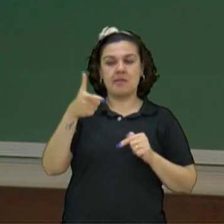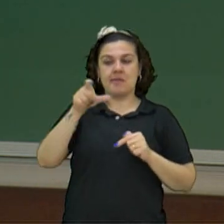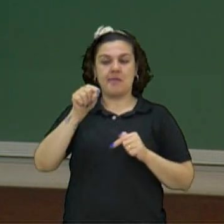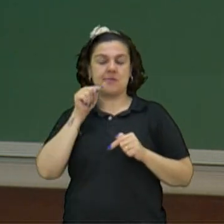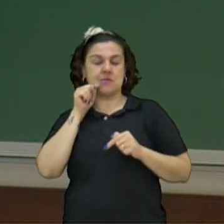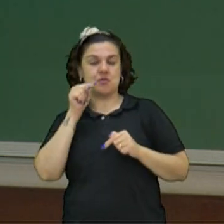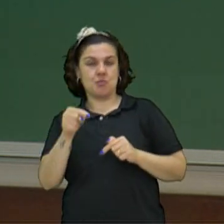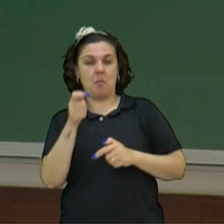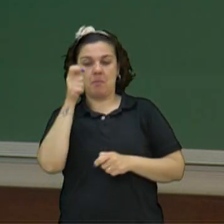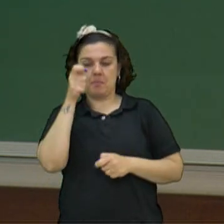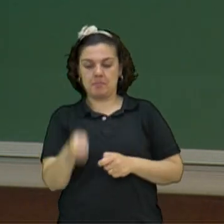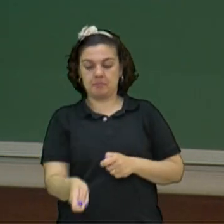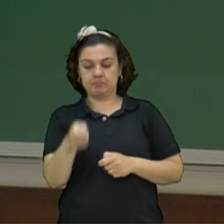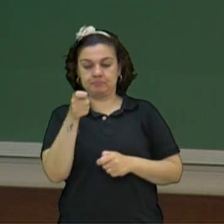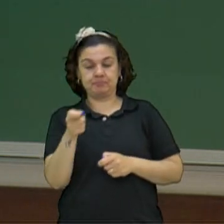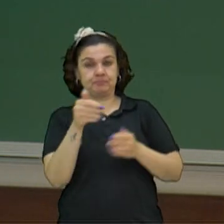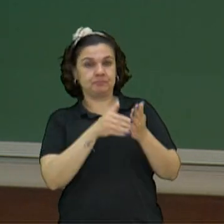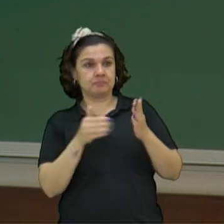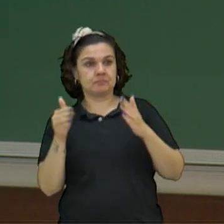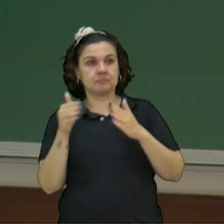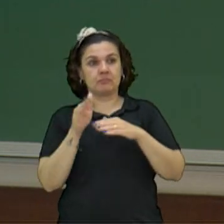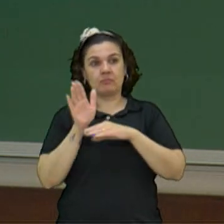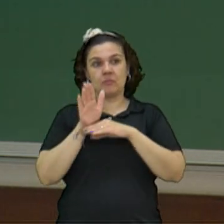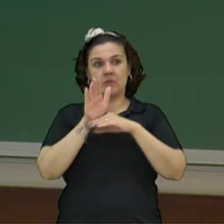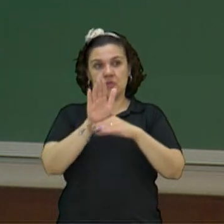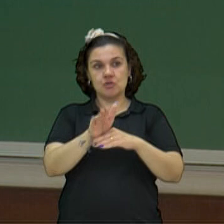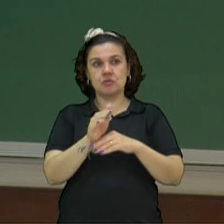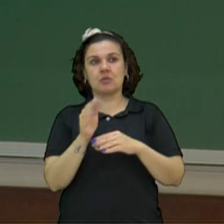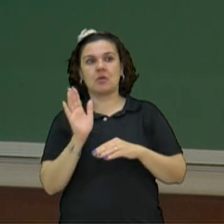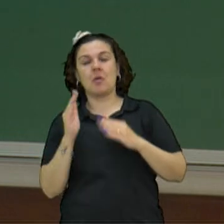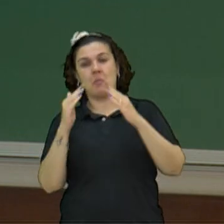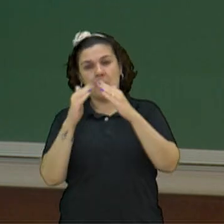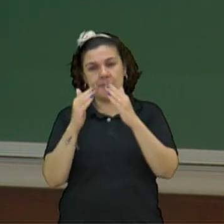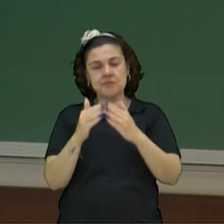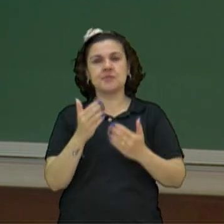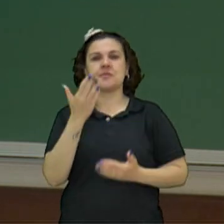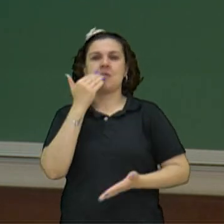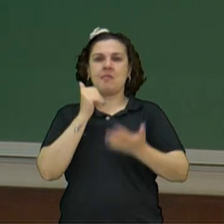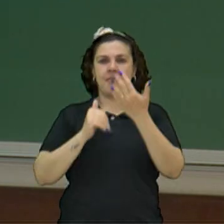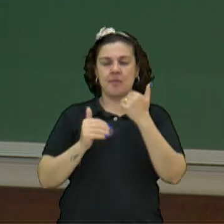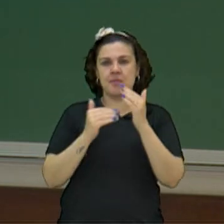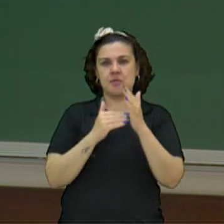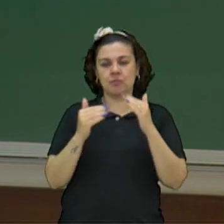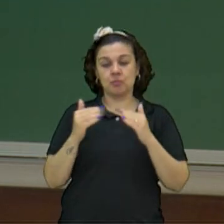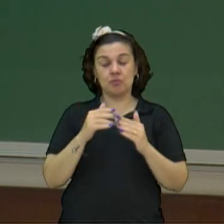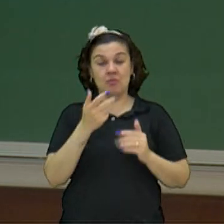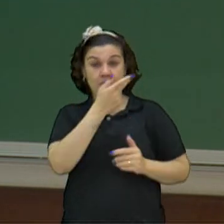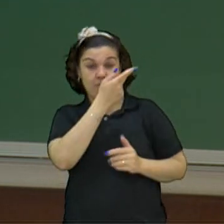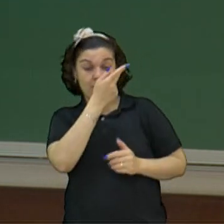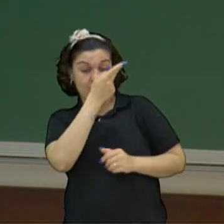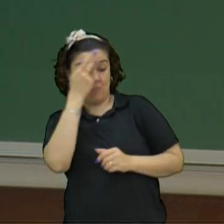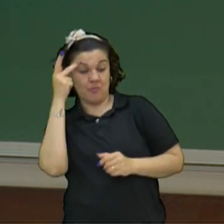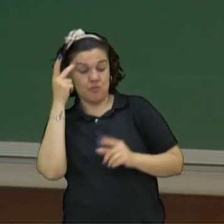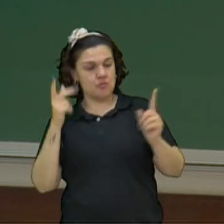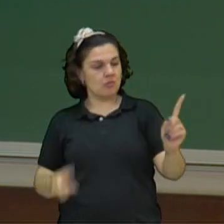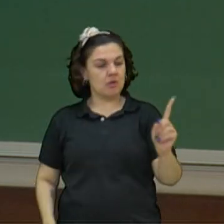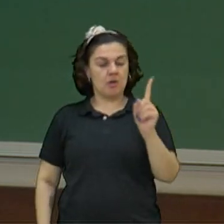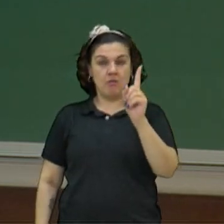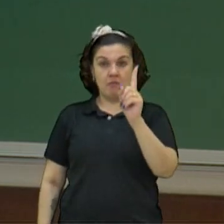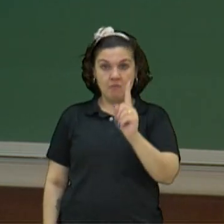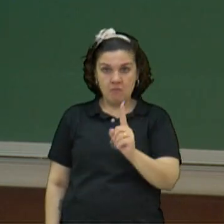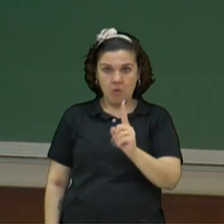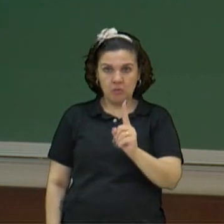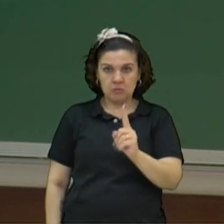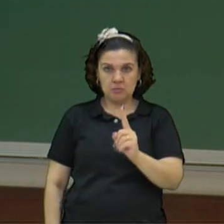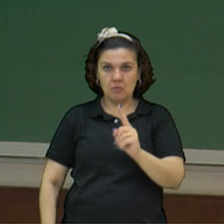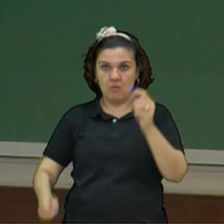pessoas, pagando, dando um auxílio moradia, alimentação. O cara volta com uma bagagem